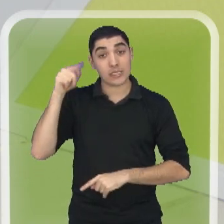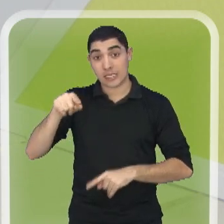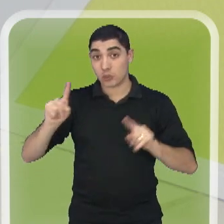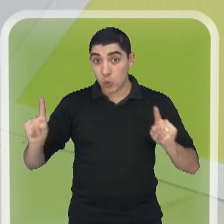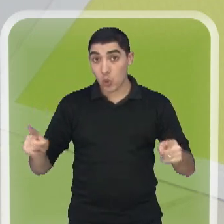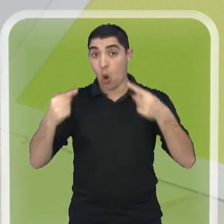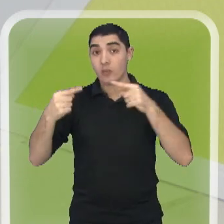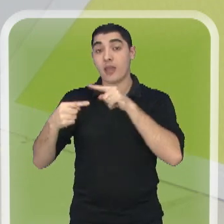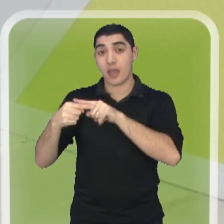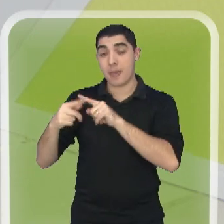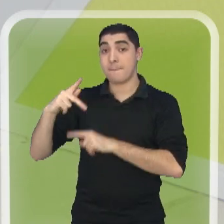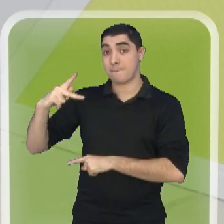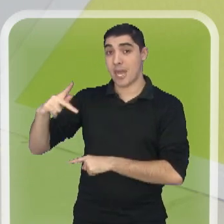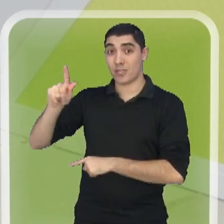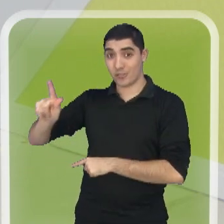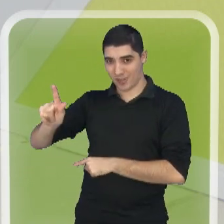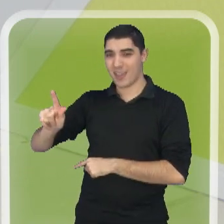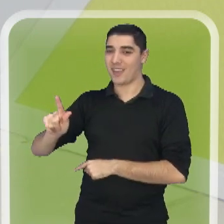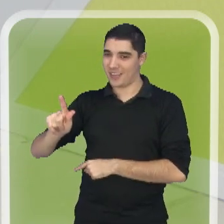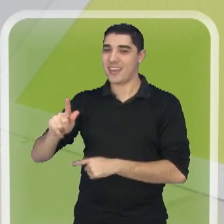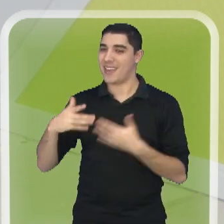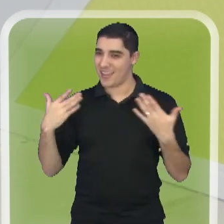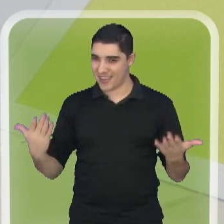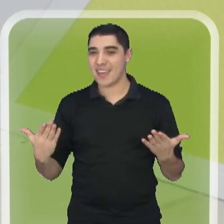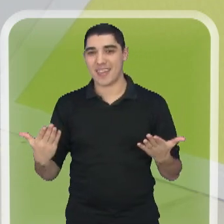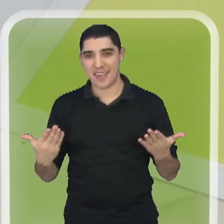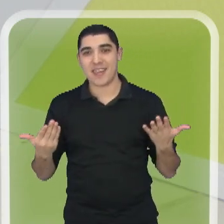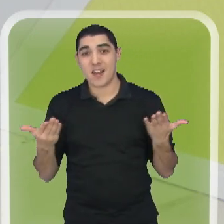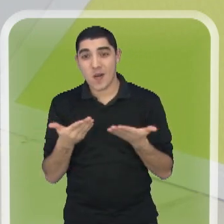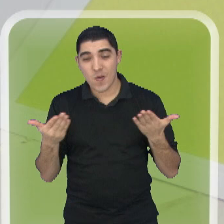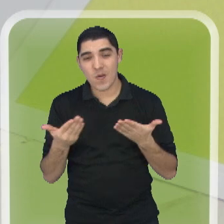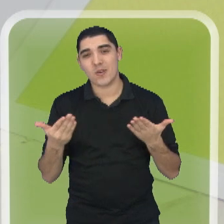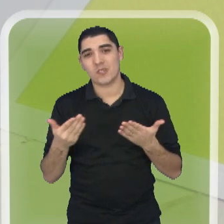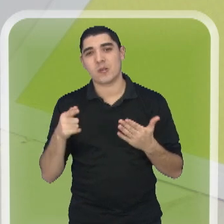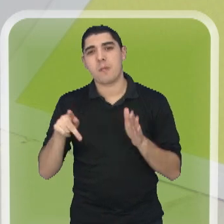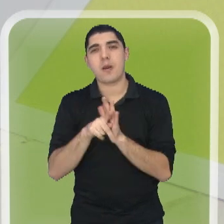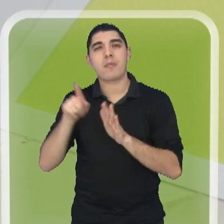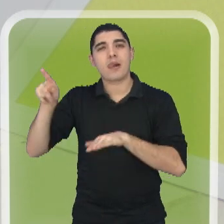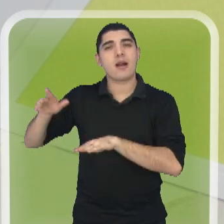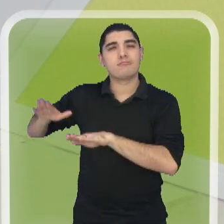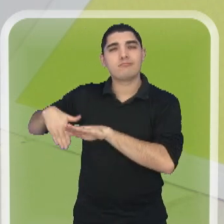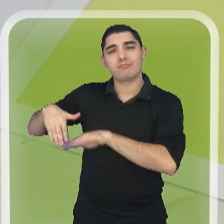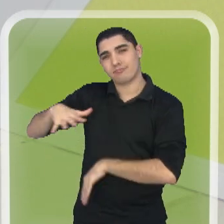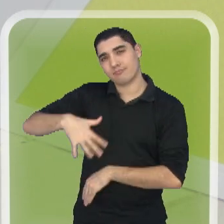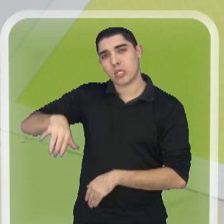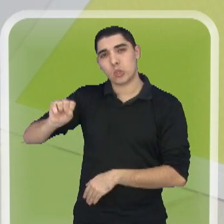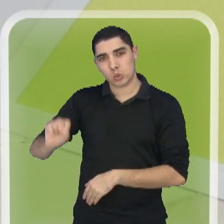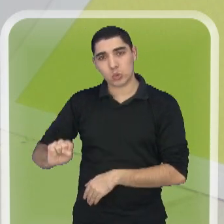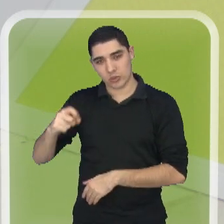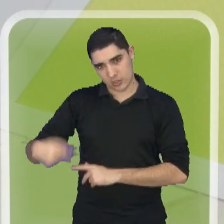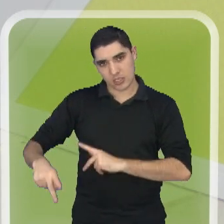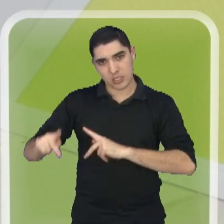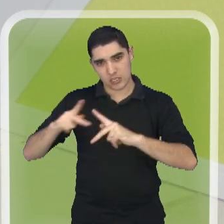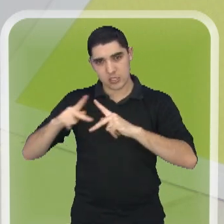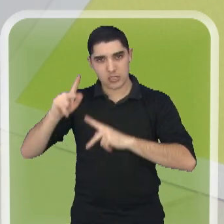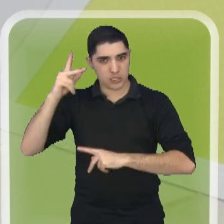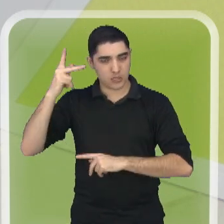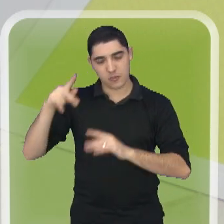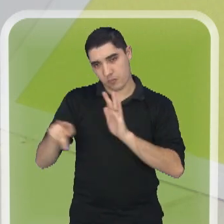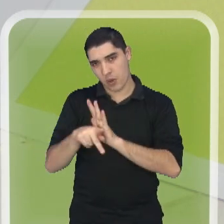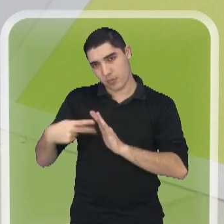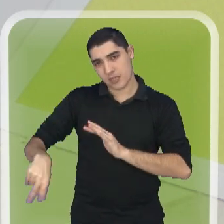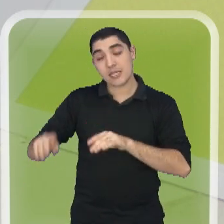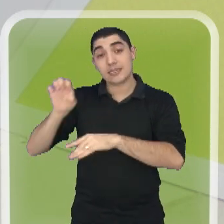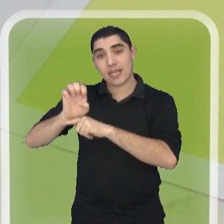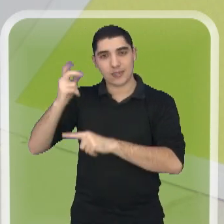Praia Grande. Hoje foi certinho, Brunão. Praia Grande, que é lá da região do litoral sul, aqui do estado de São Paulo, no ginásio Altos